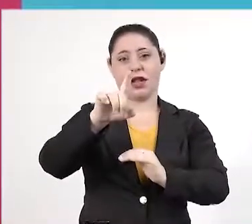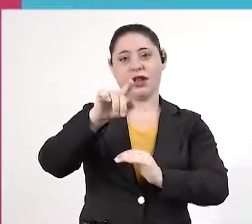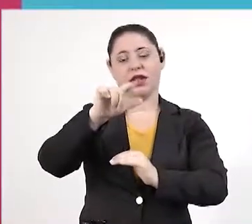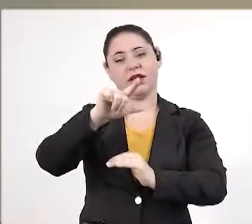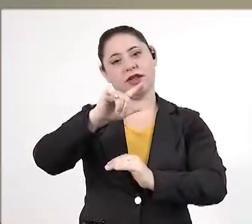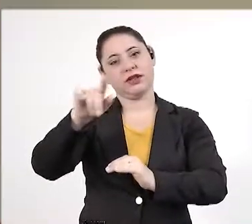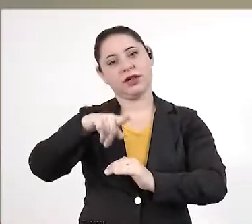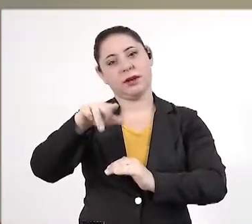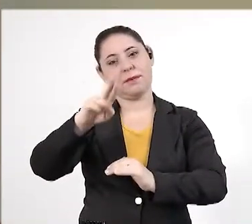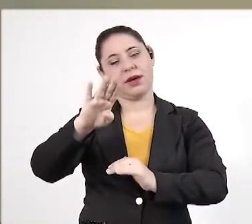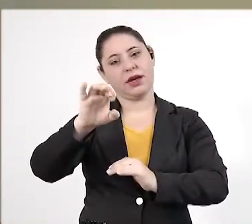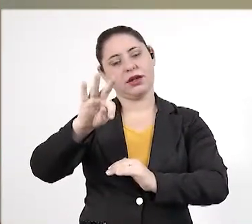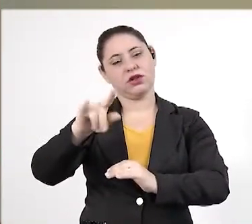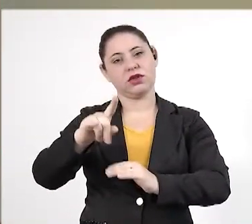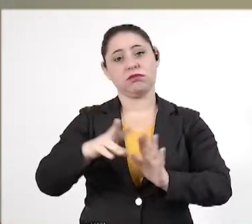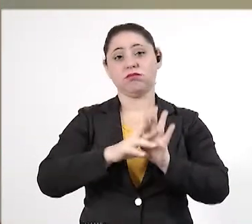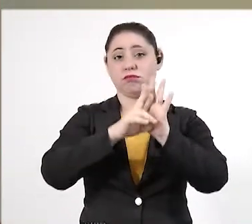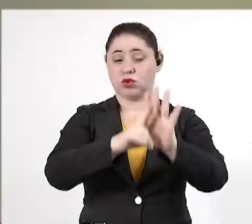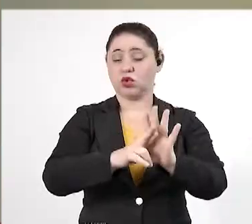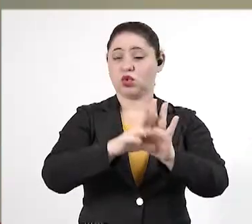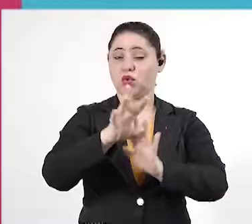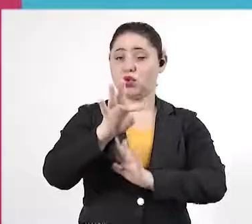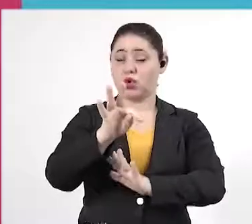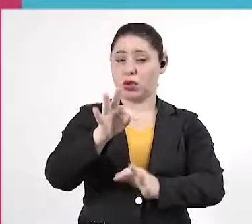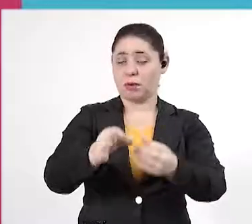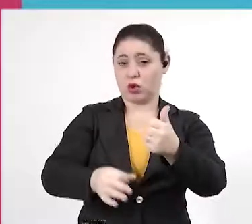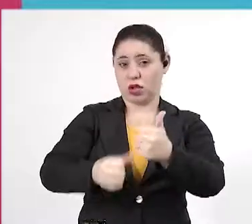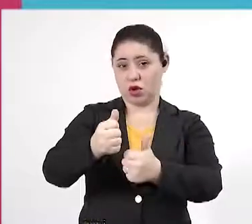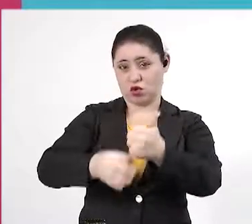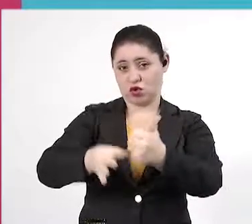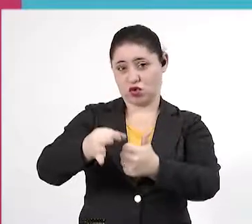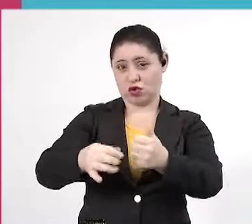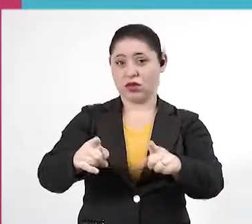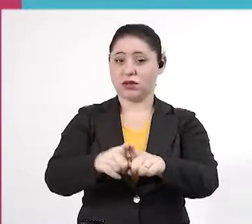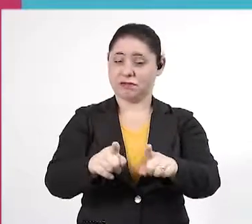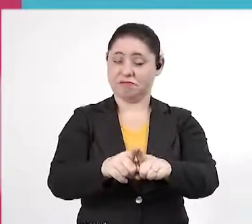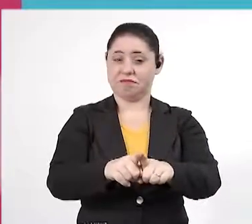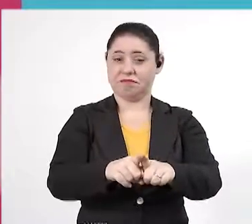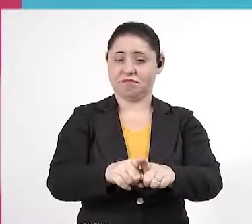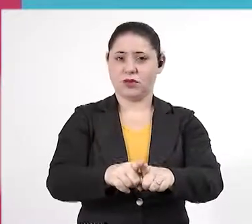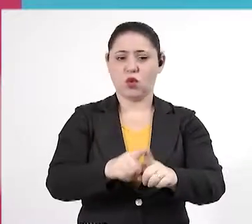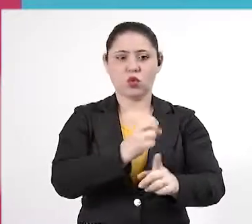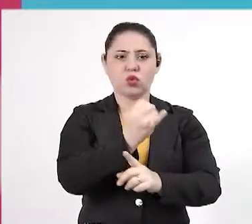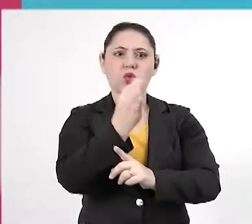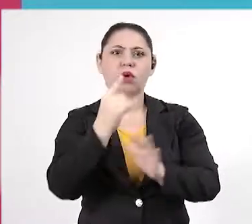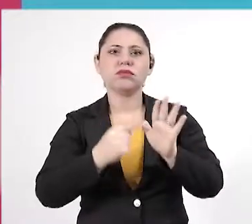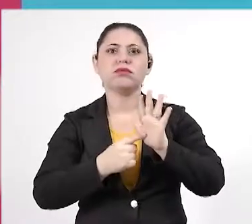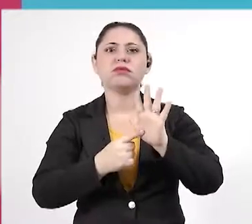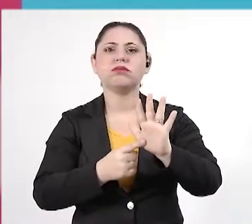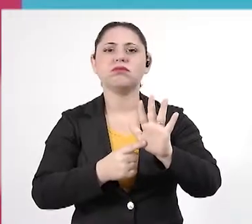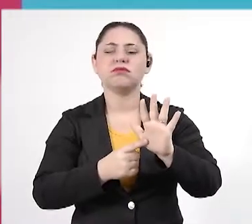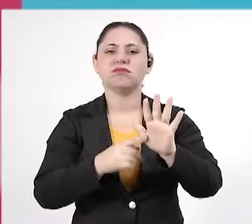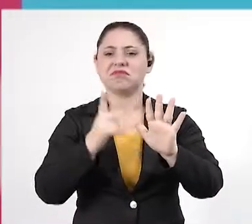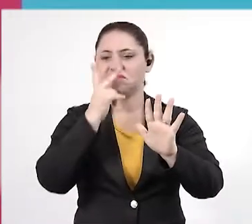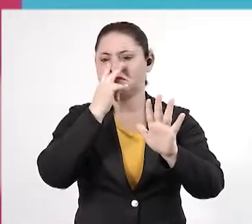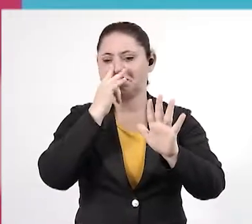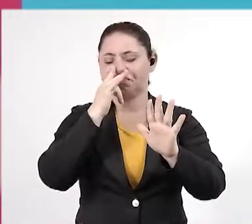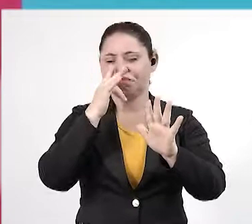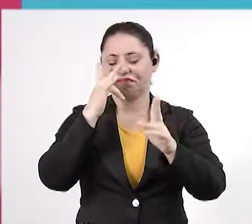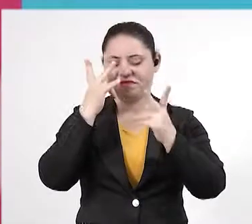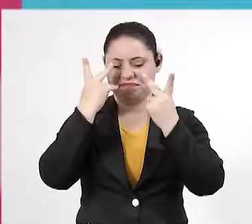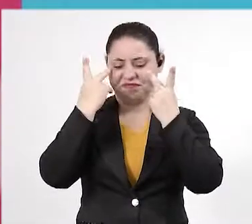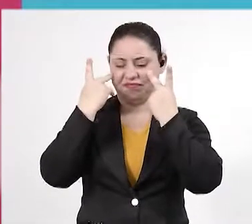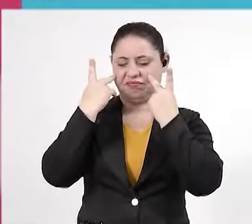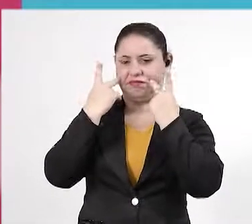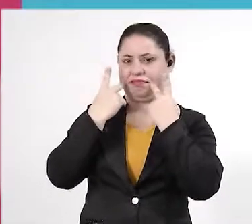Elizabeth Anache, que tanto nos representa lá no Tribunal de Justiça. E realmente, esses números que vocês mostraram são